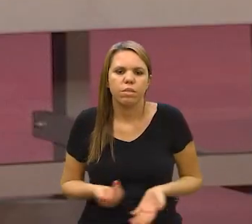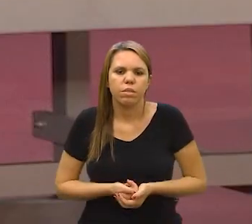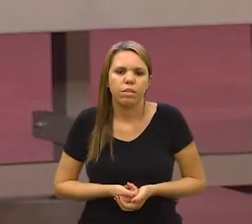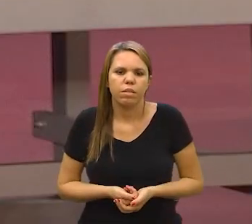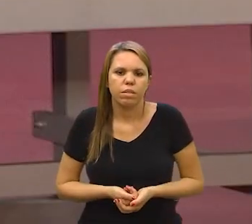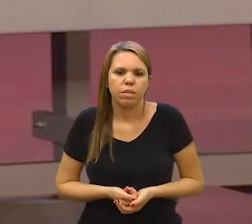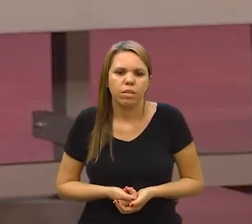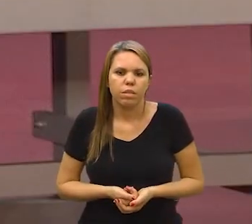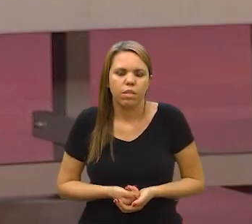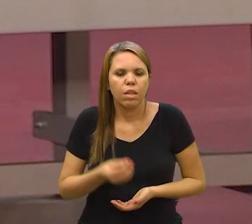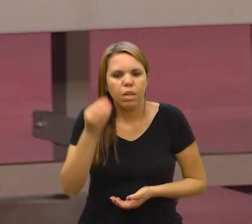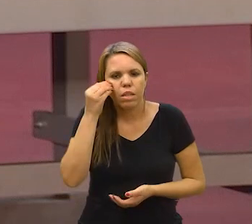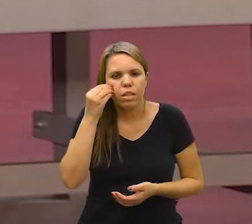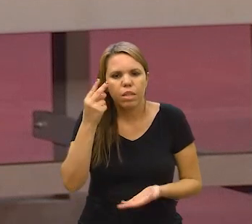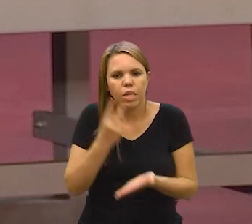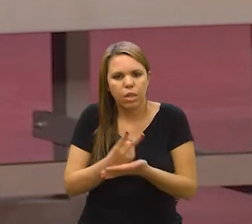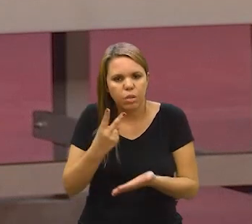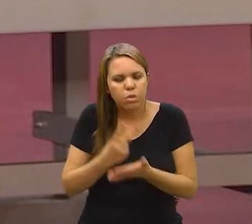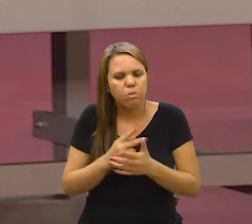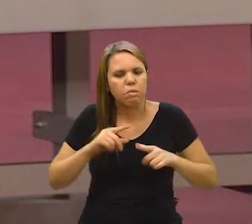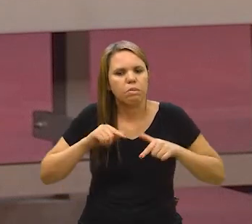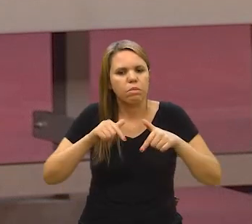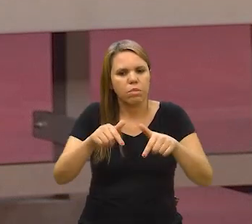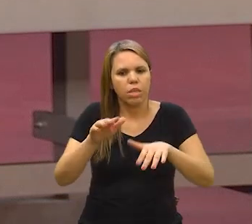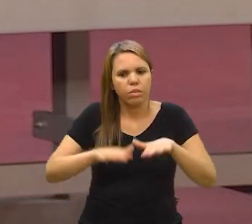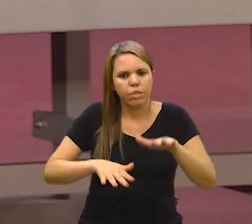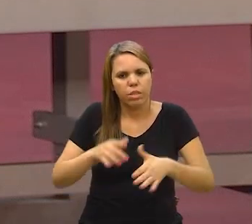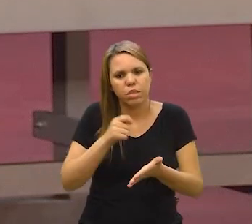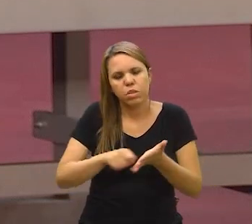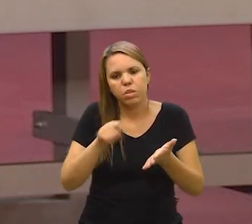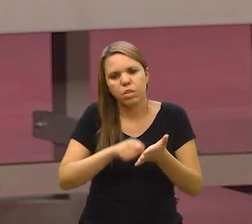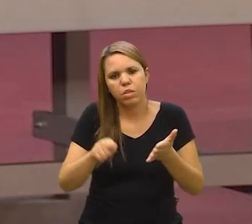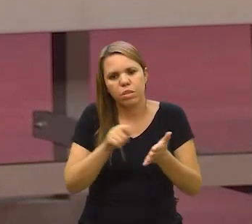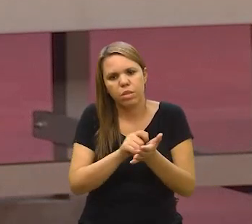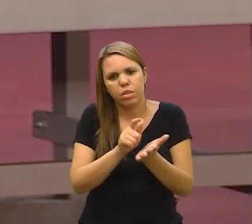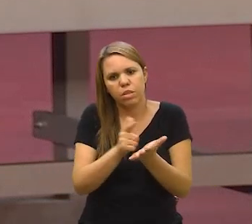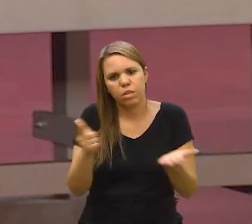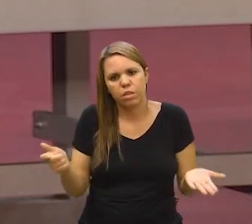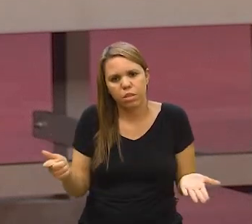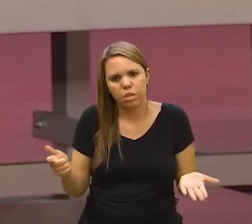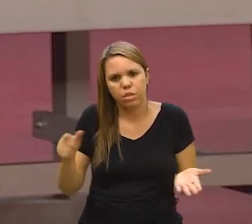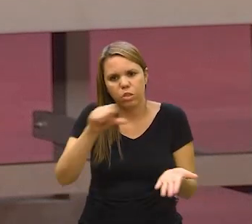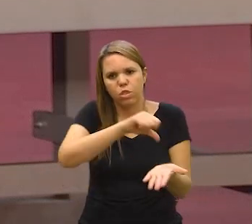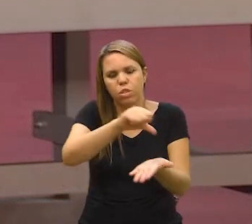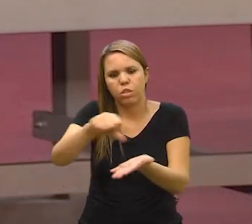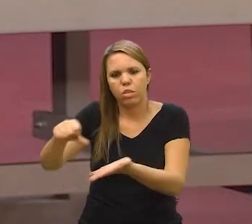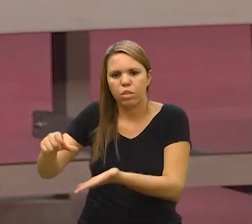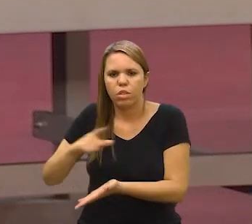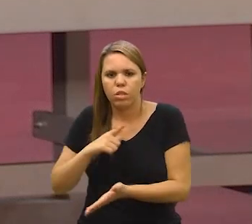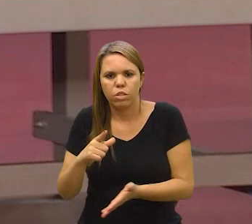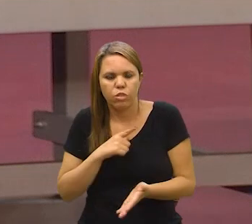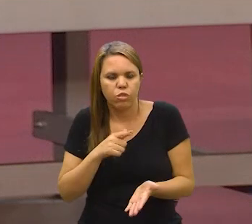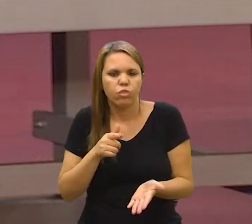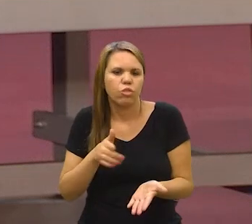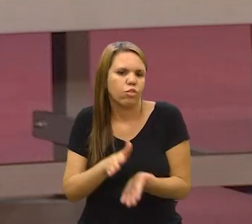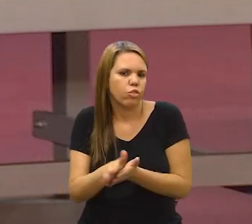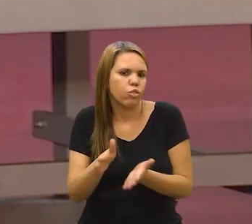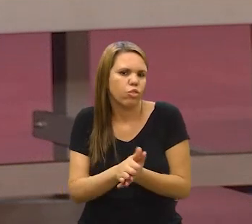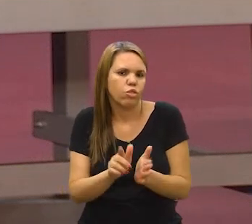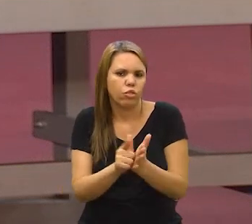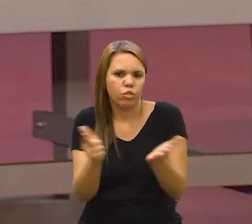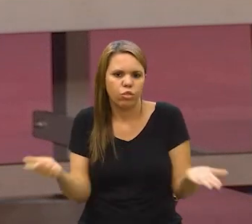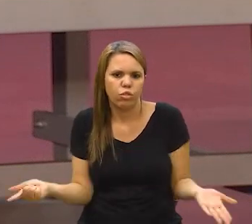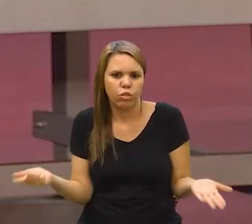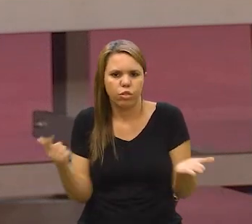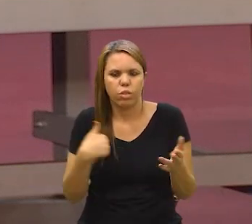eu tento me manter assim ativo. Geralmente eu escrevo um pouco para os jornais lá da região. Eu tinha uma coluna sobre esporte paralímpico num